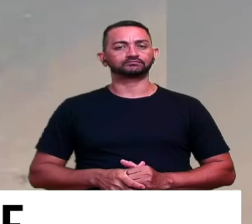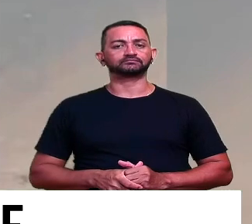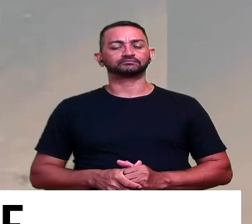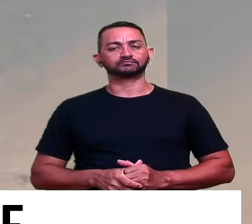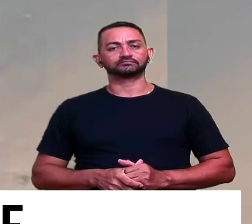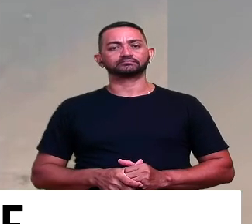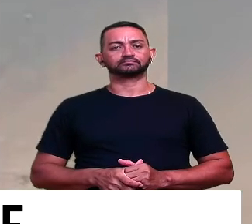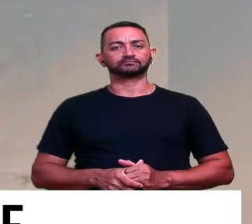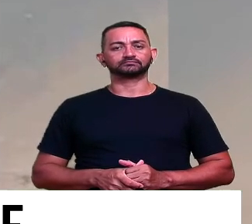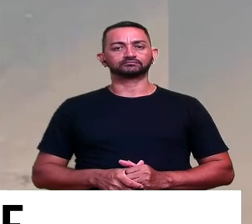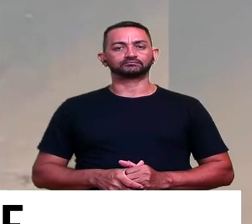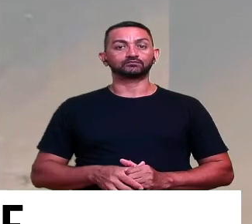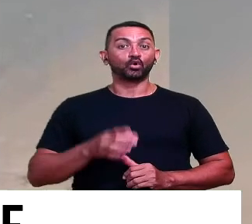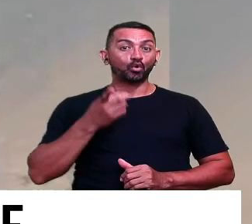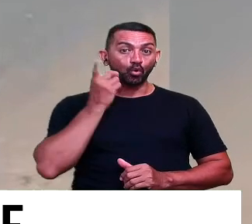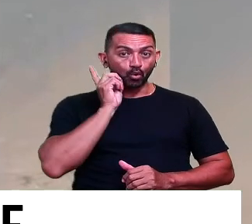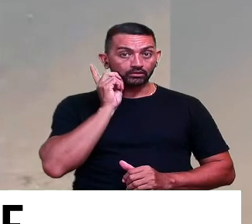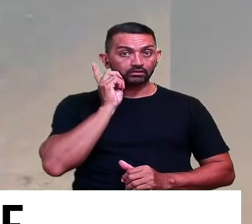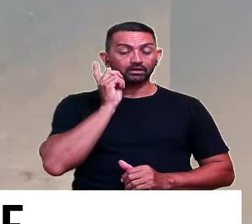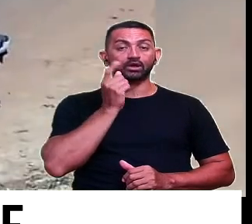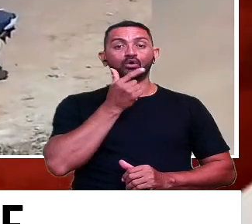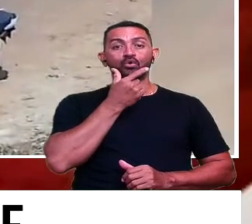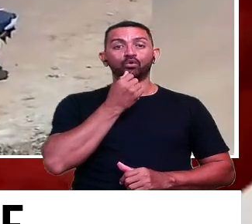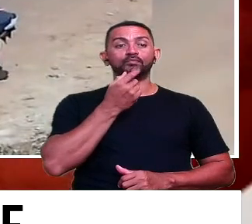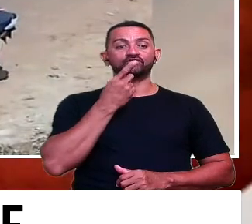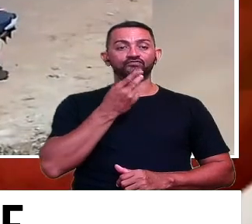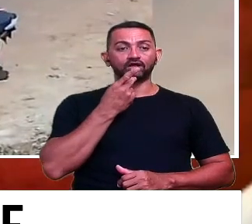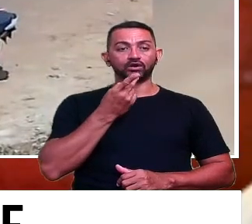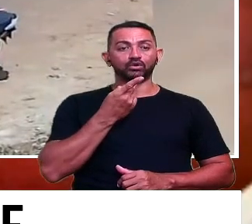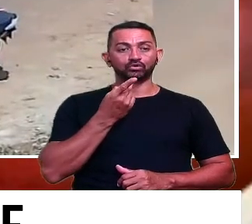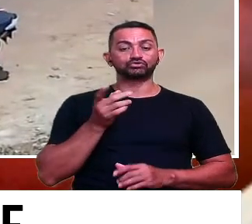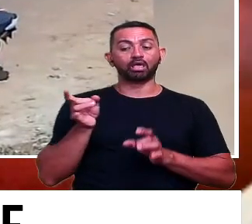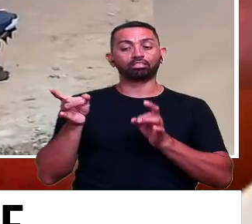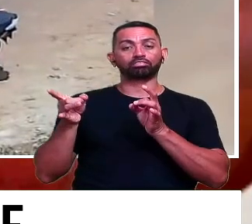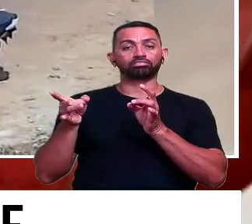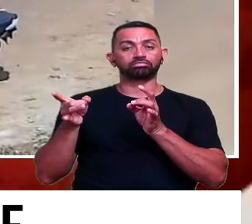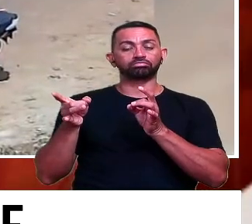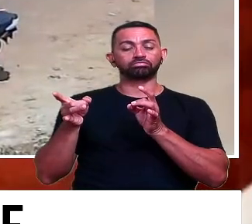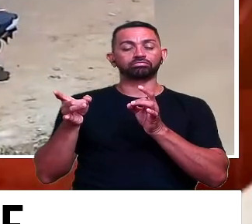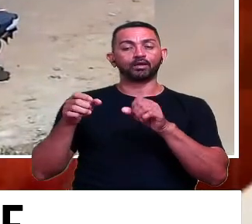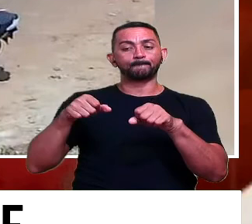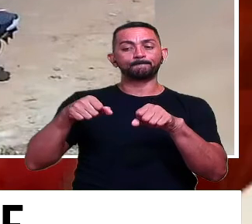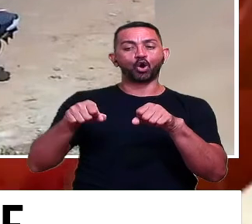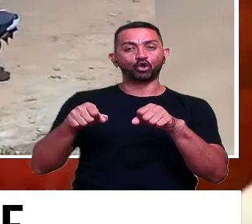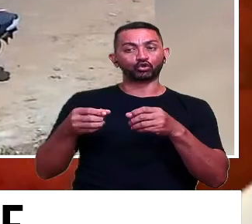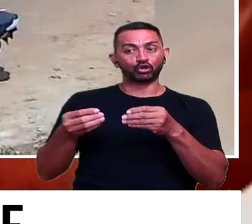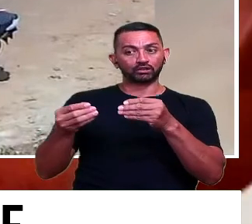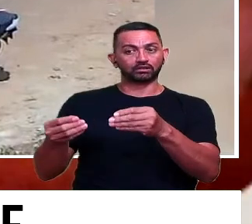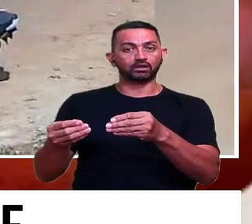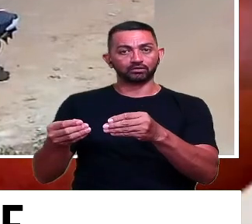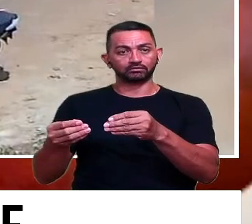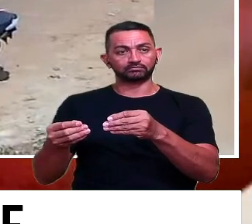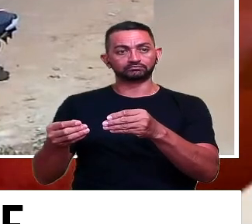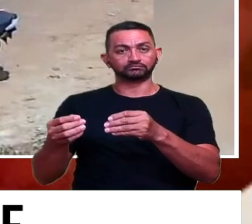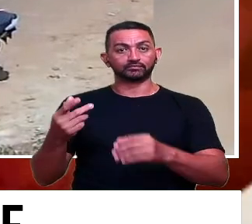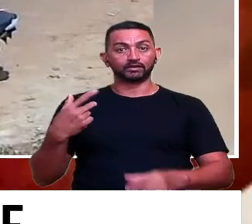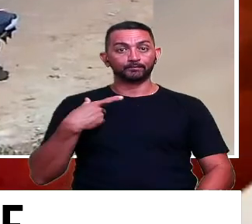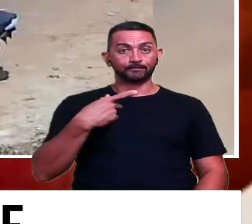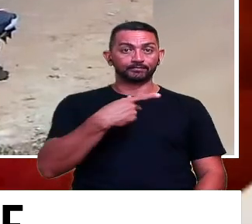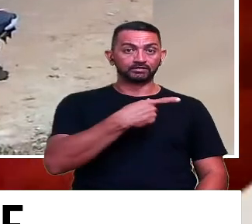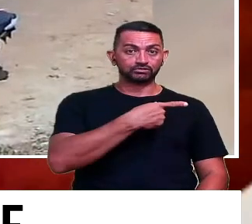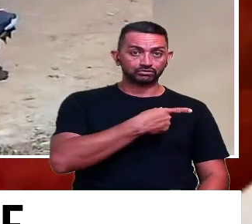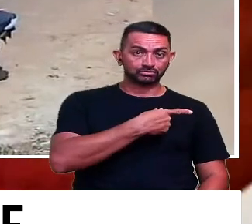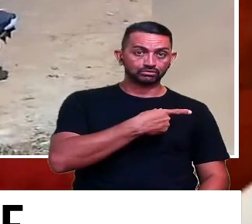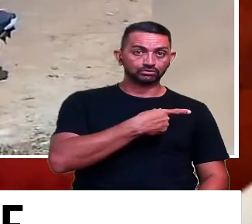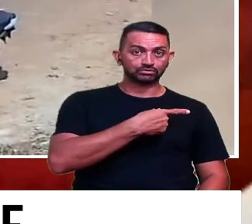novamente então é na manhã de ontem o homem disse que deixou a moto penhorada e disse que se